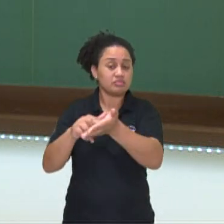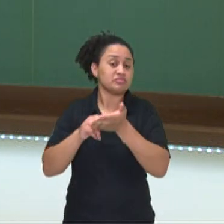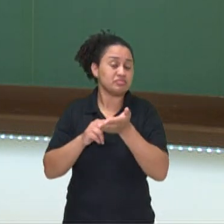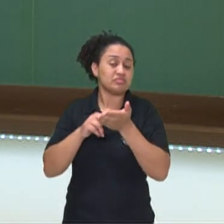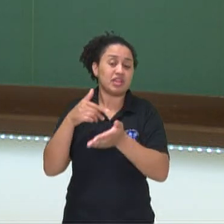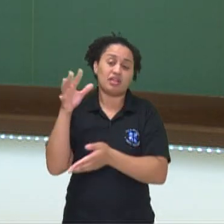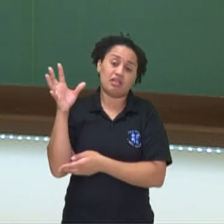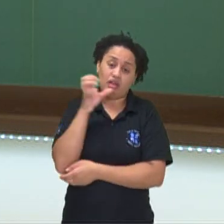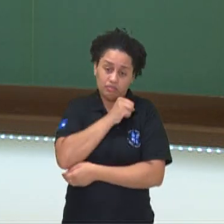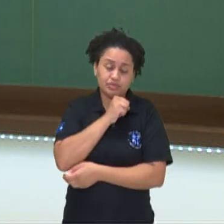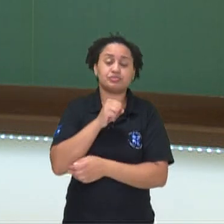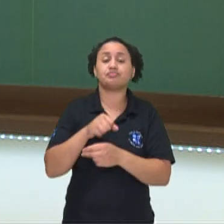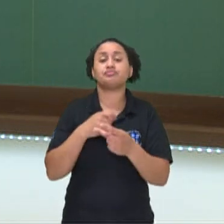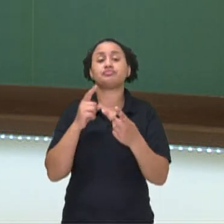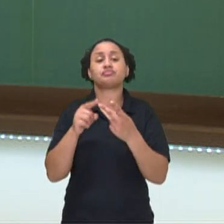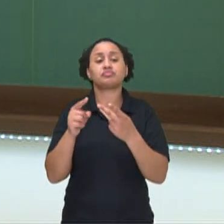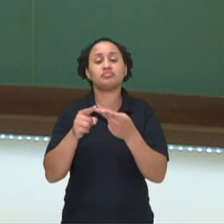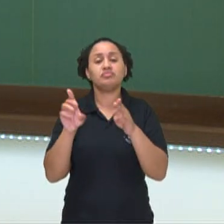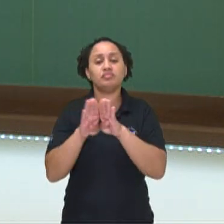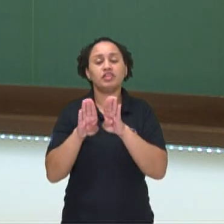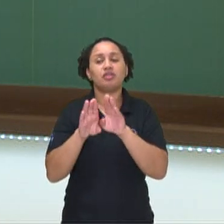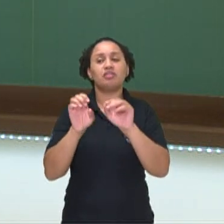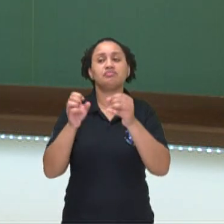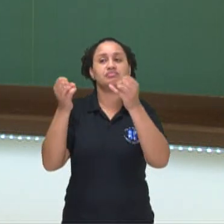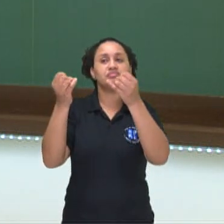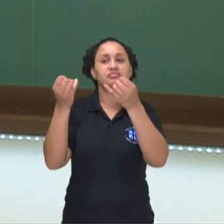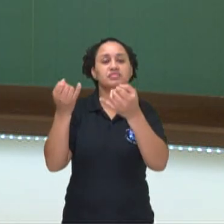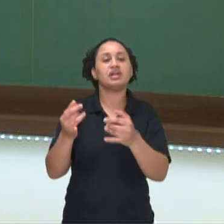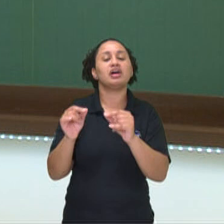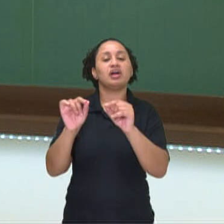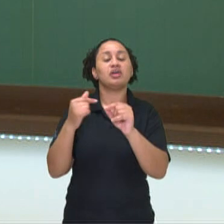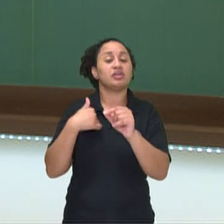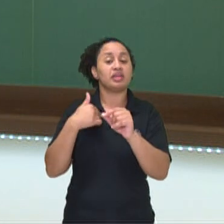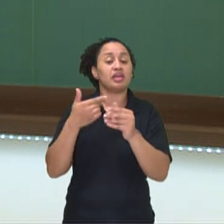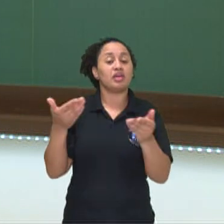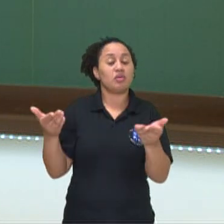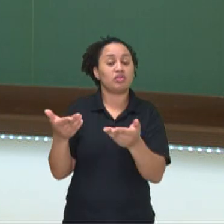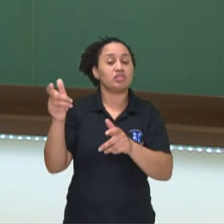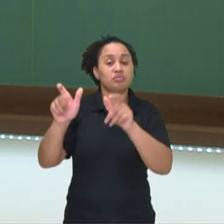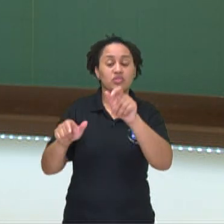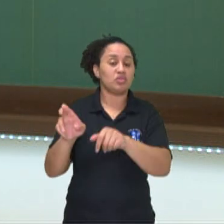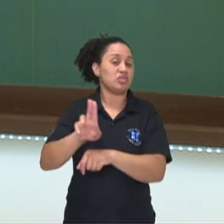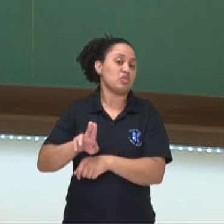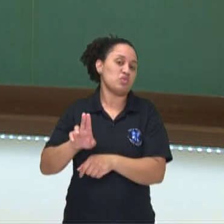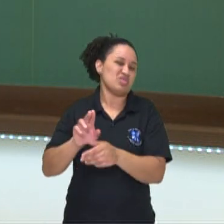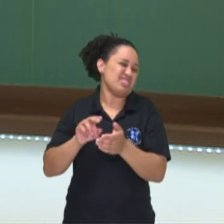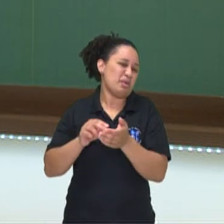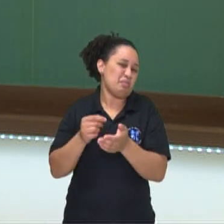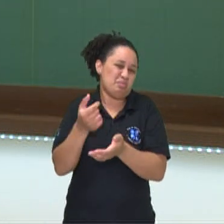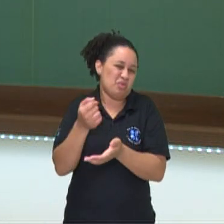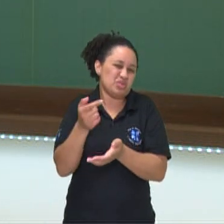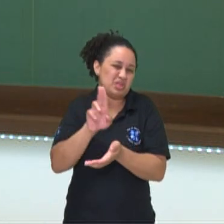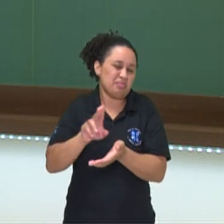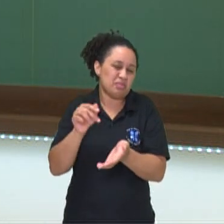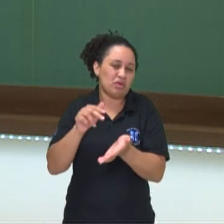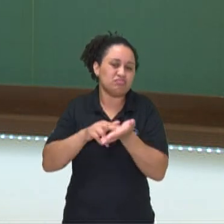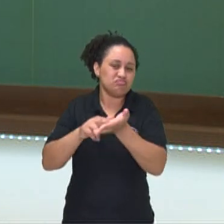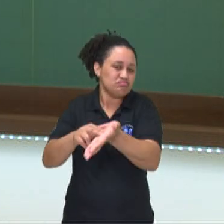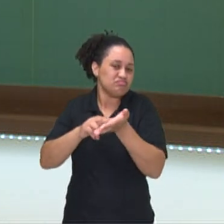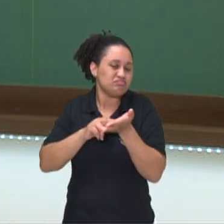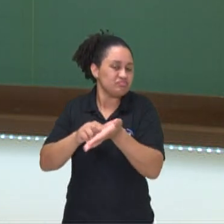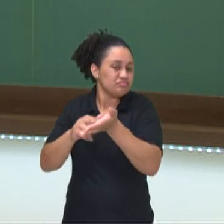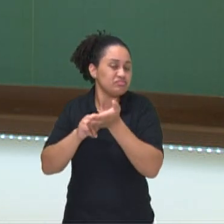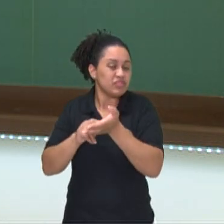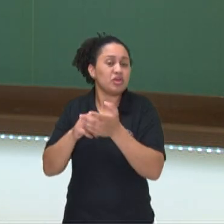se tornou mais rápidas. Você também pode ter falado que as pessoas atualmente não utilizam tanto o serviço de postagens pelos correios